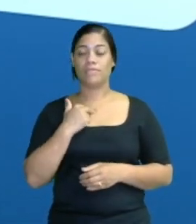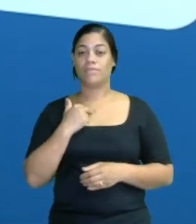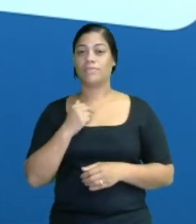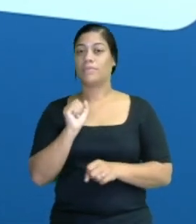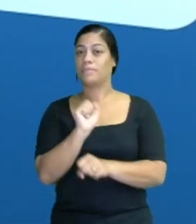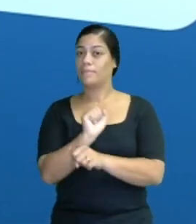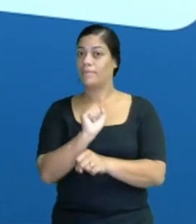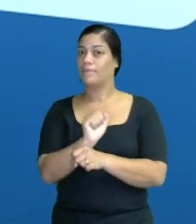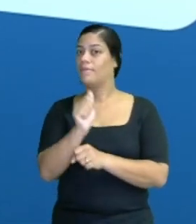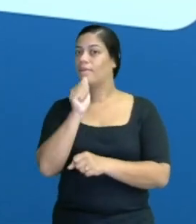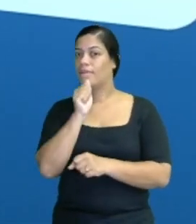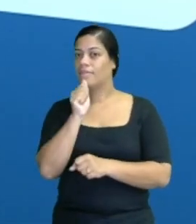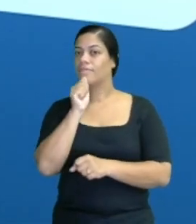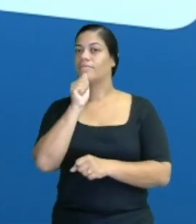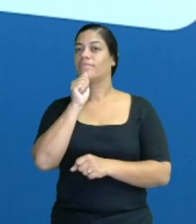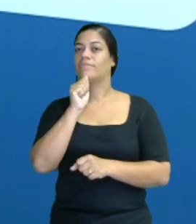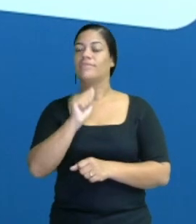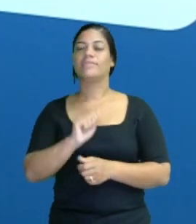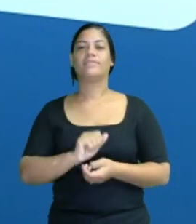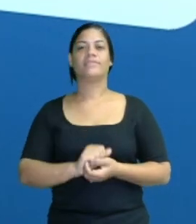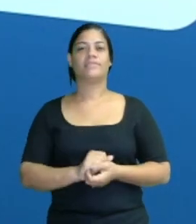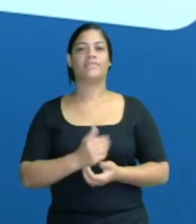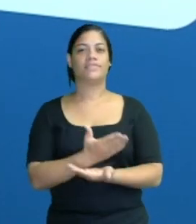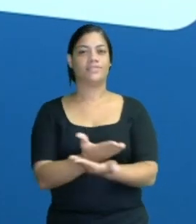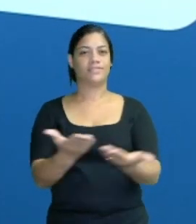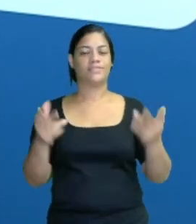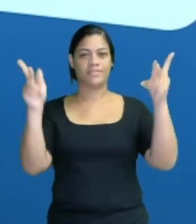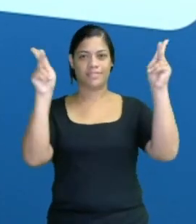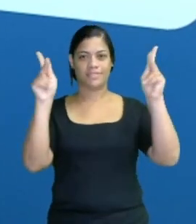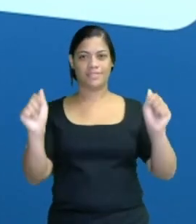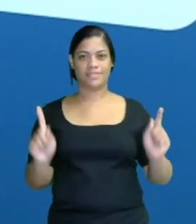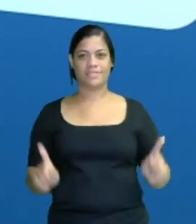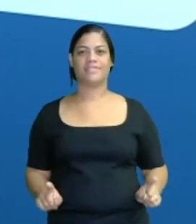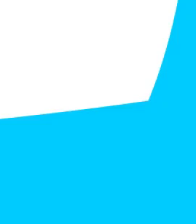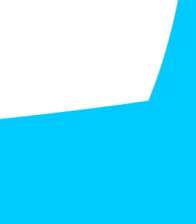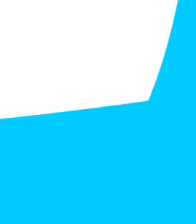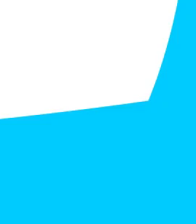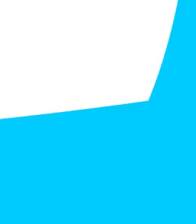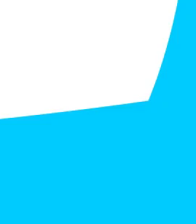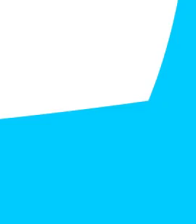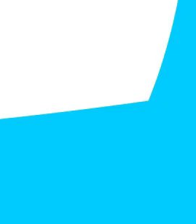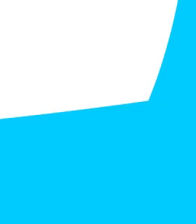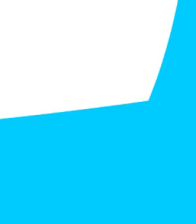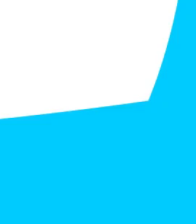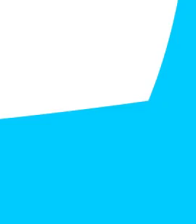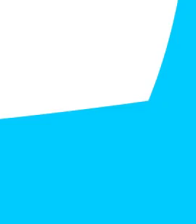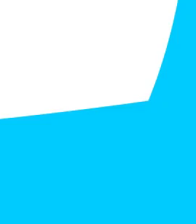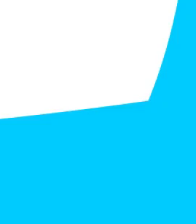relaxar ainda, né? Fiquem todos na paz.